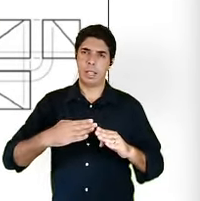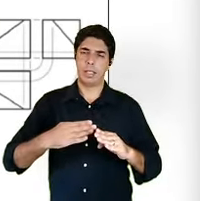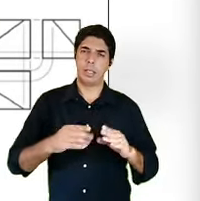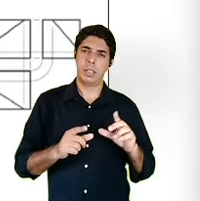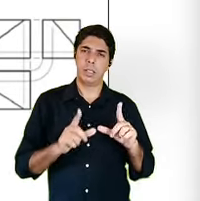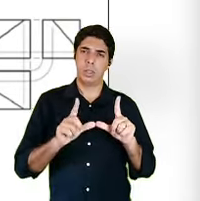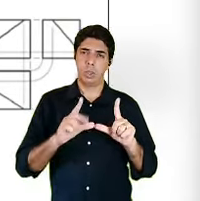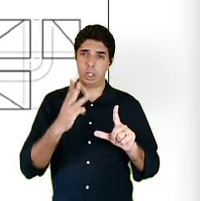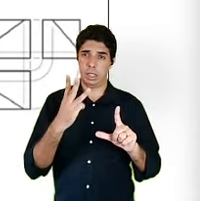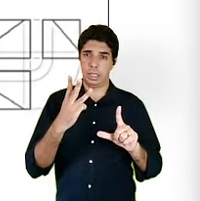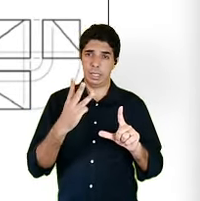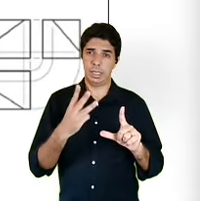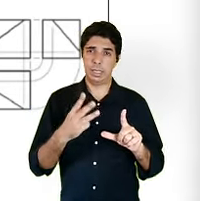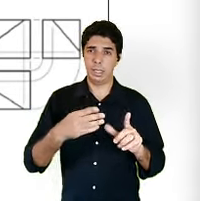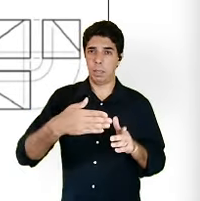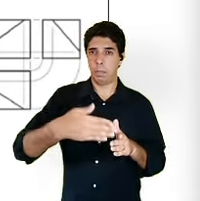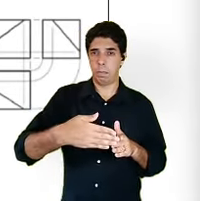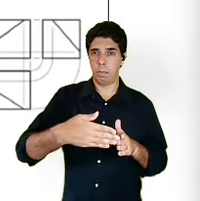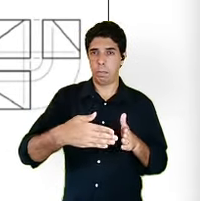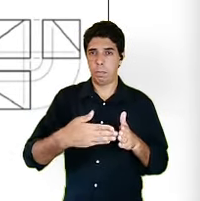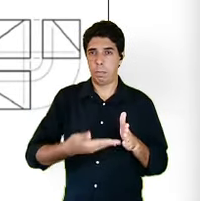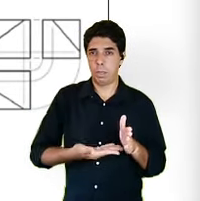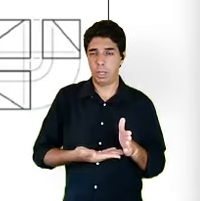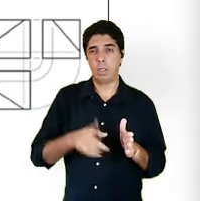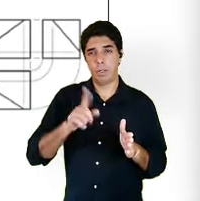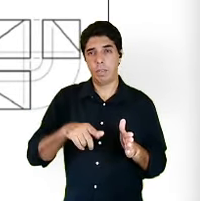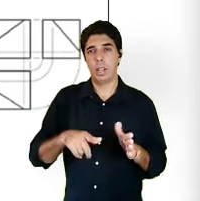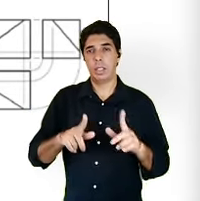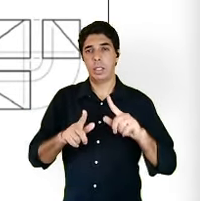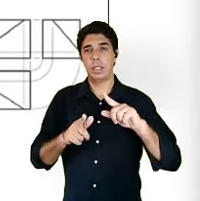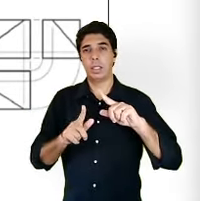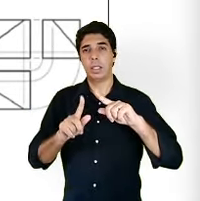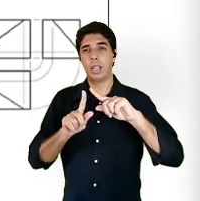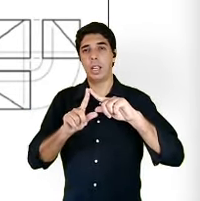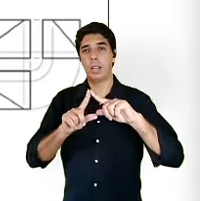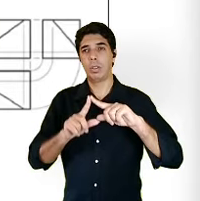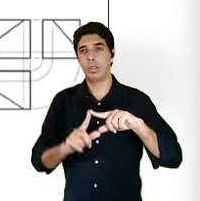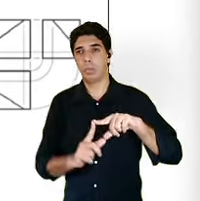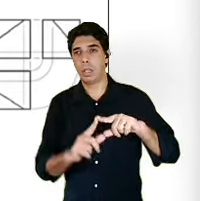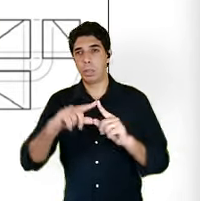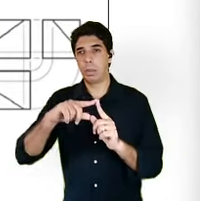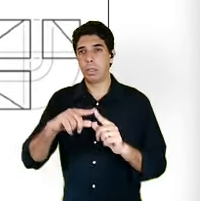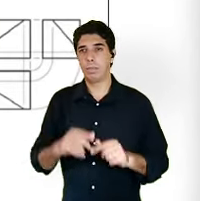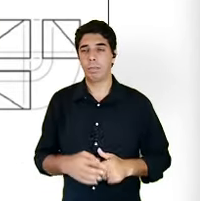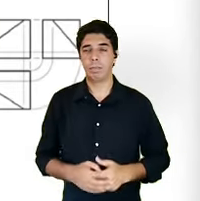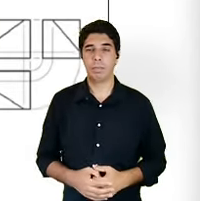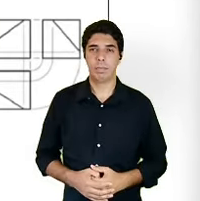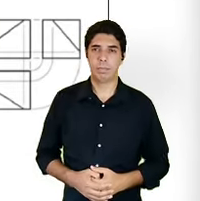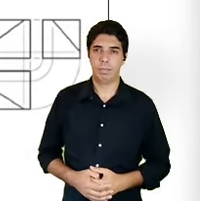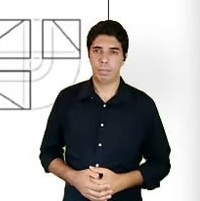três planos de projeção, então ela vai ficar com esse formato triangular nos três planos de projeção.